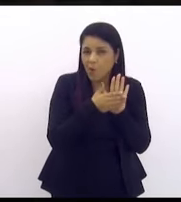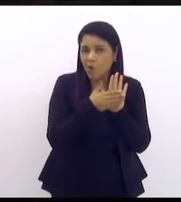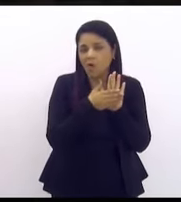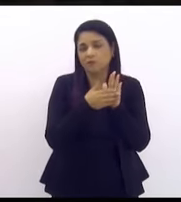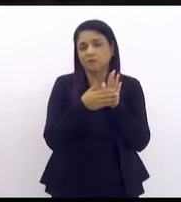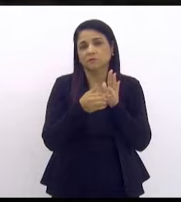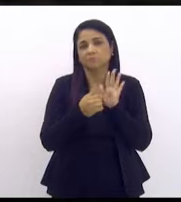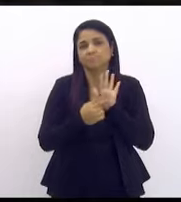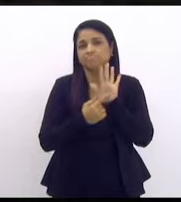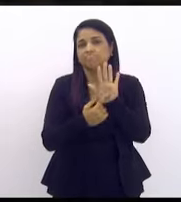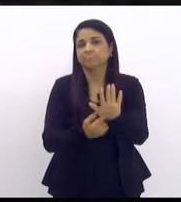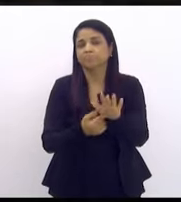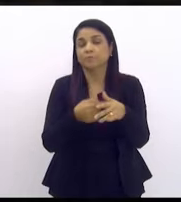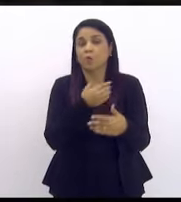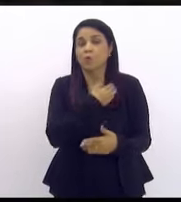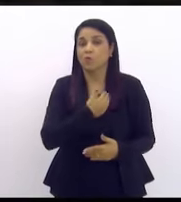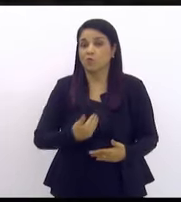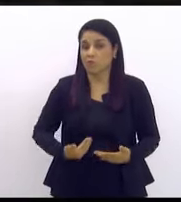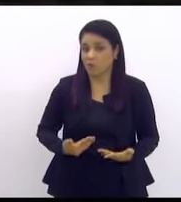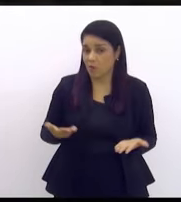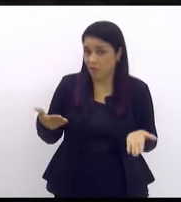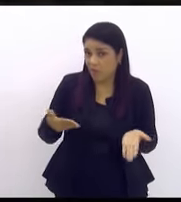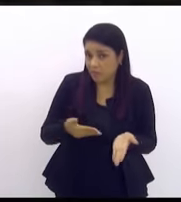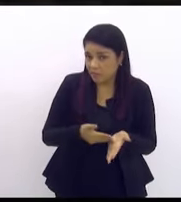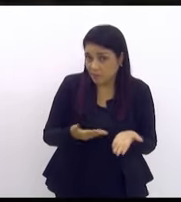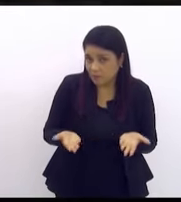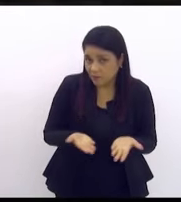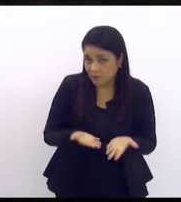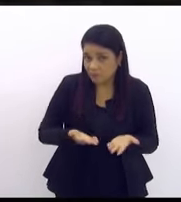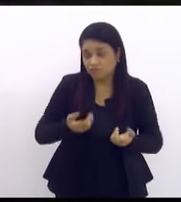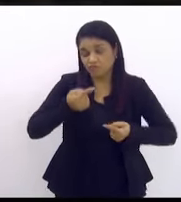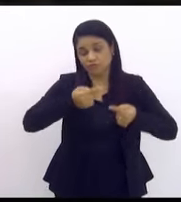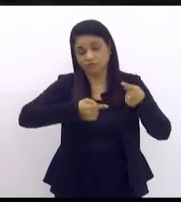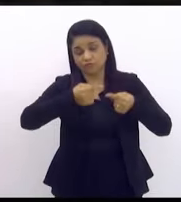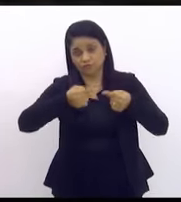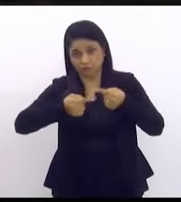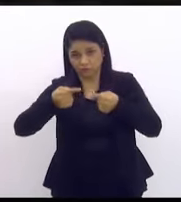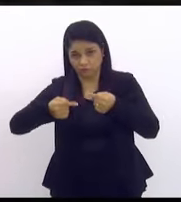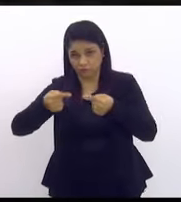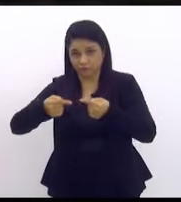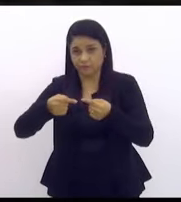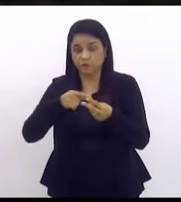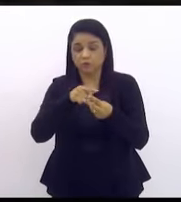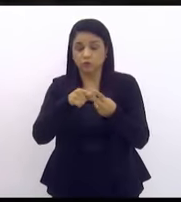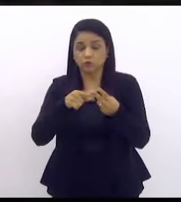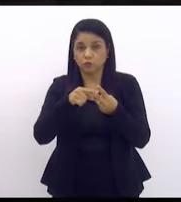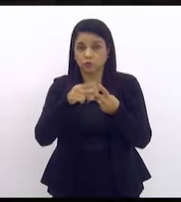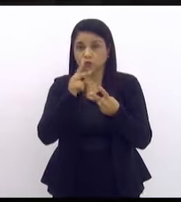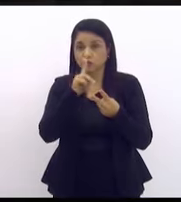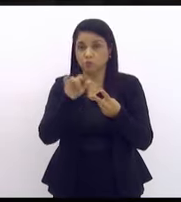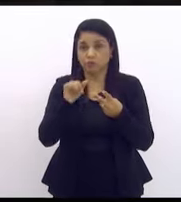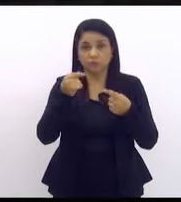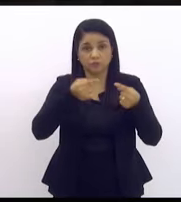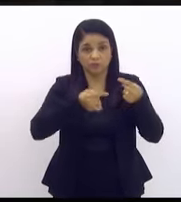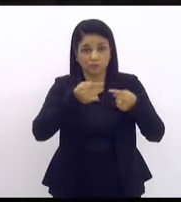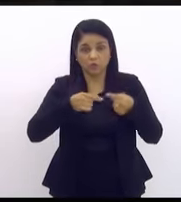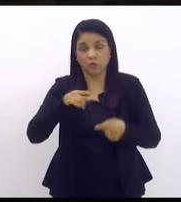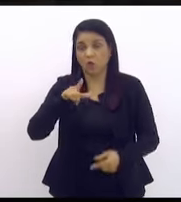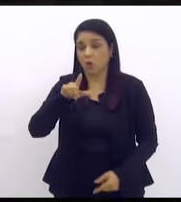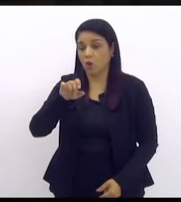apresentadas pelo governo até então para que possamos discutir. São dois dias de discussões sobre a LOA